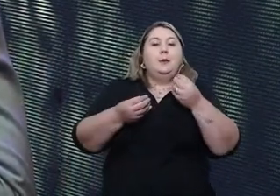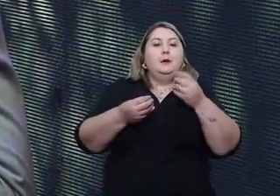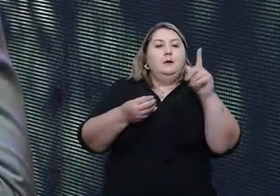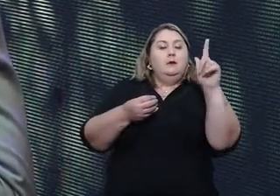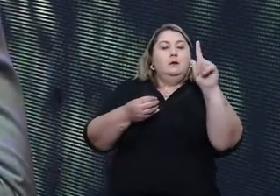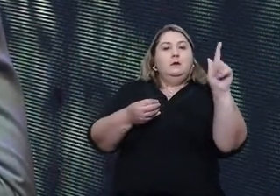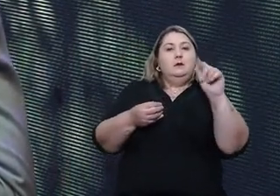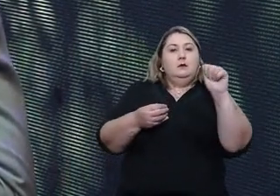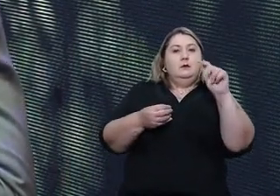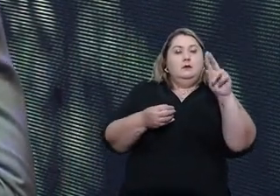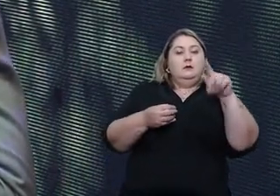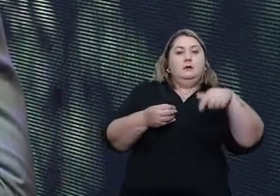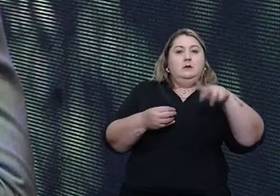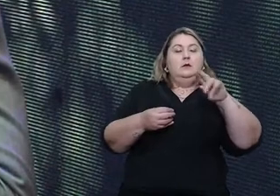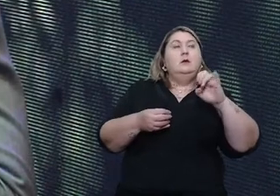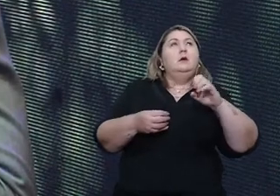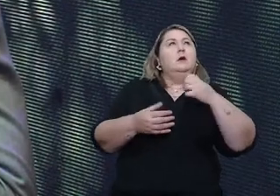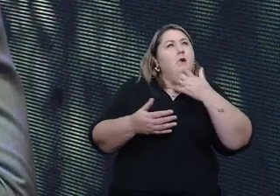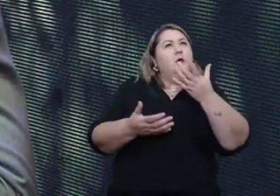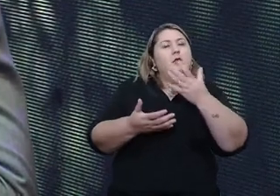Zaqueu, eu quero